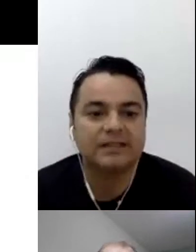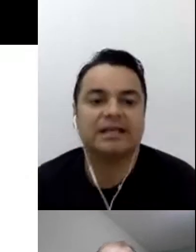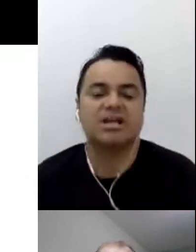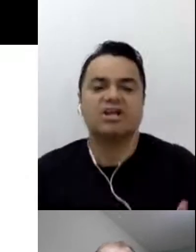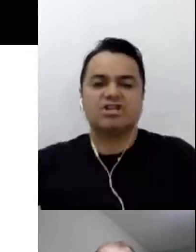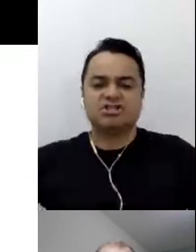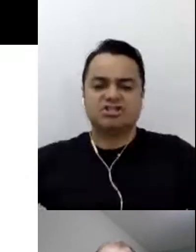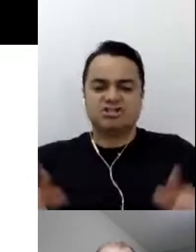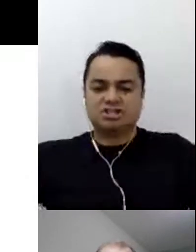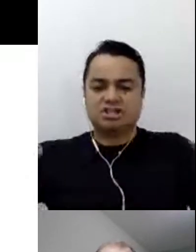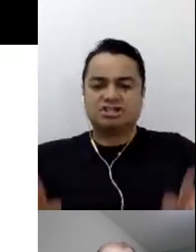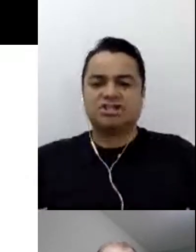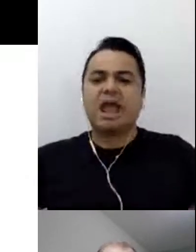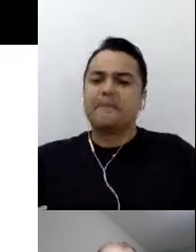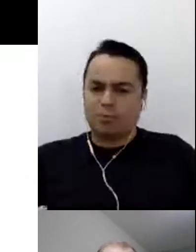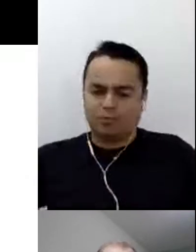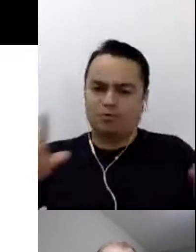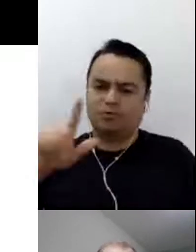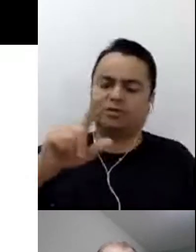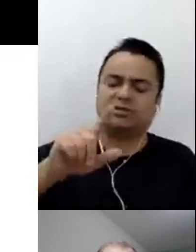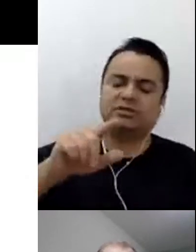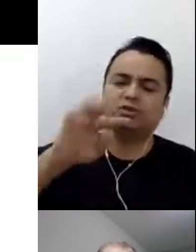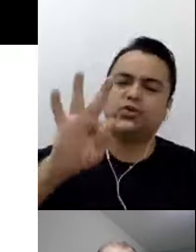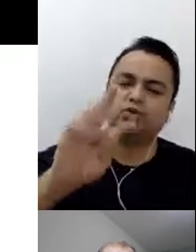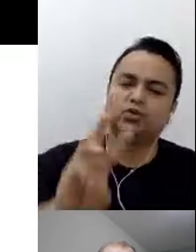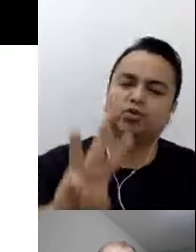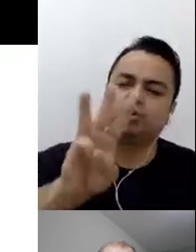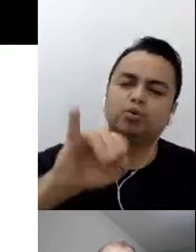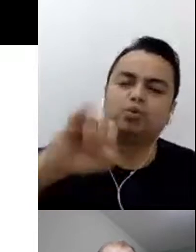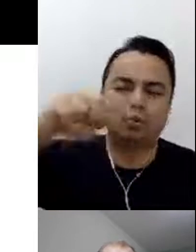um modelo de